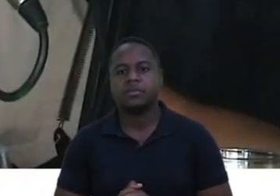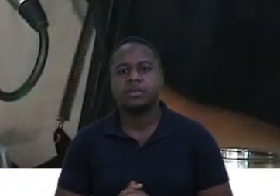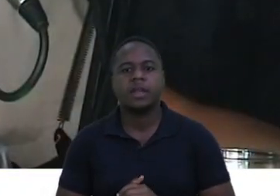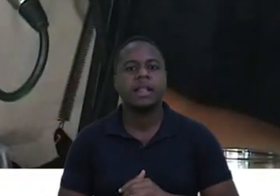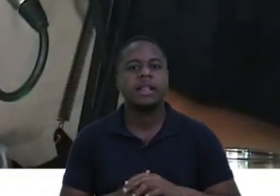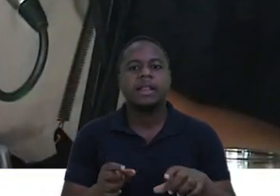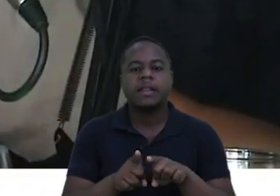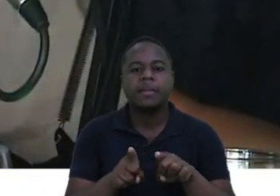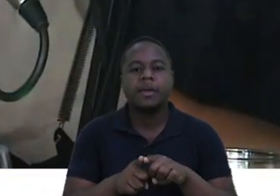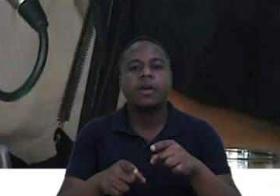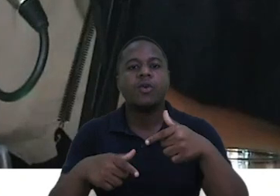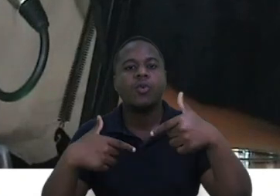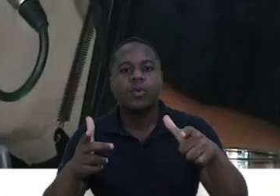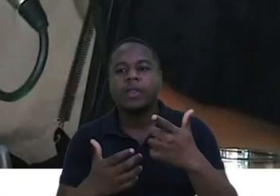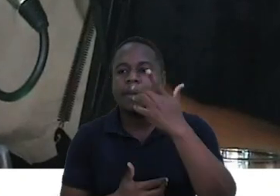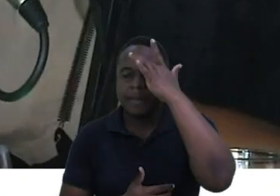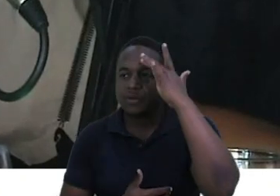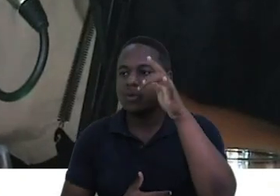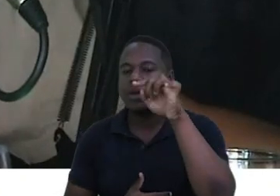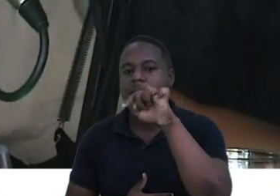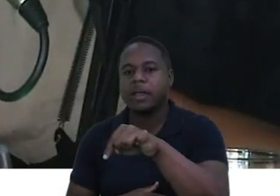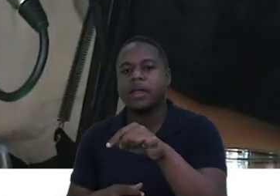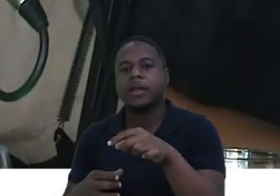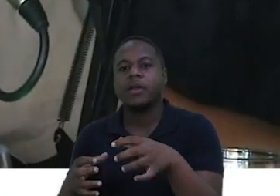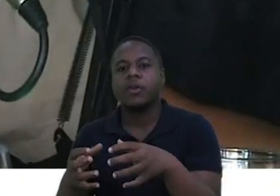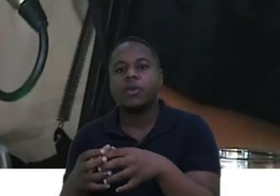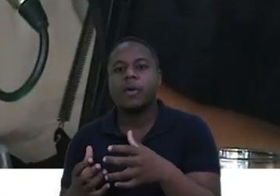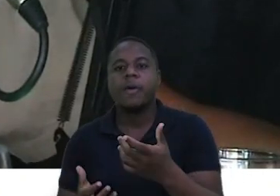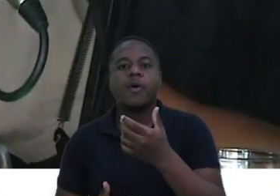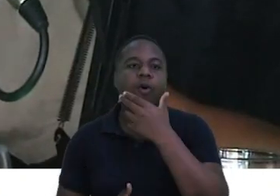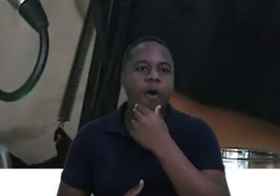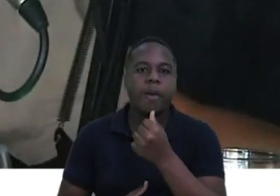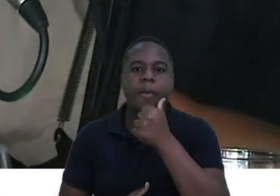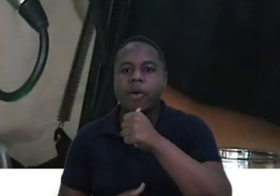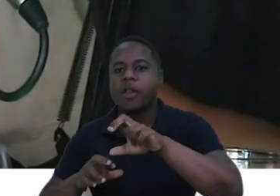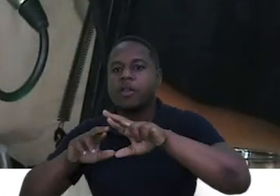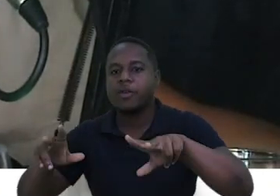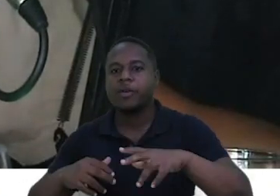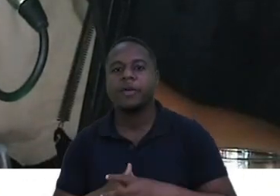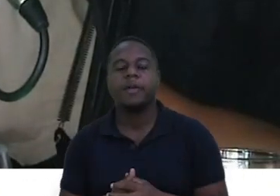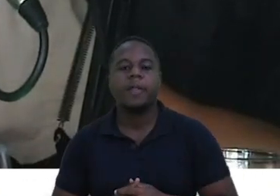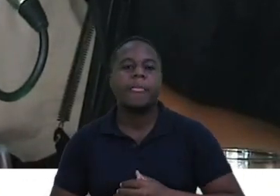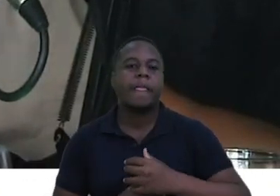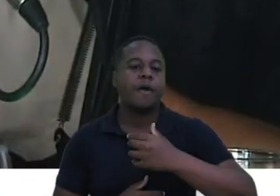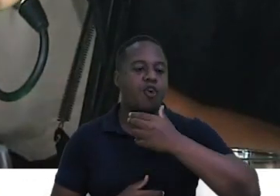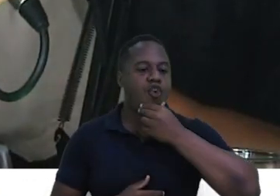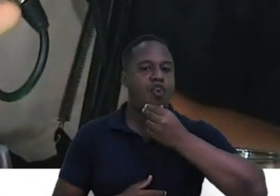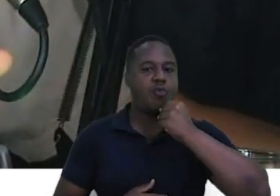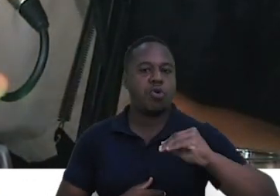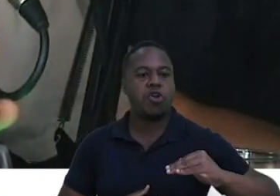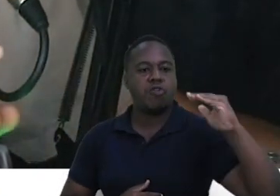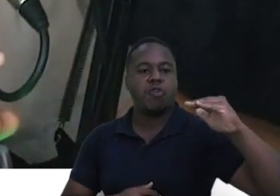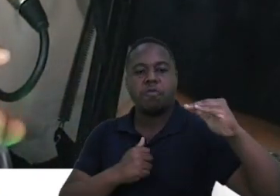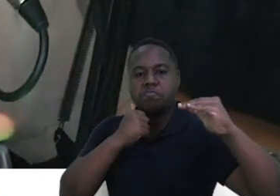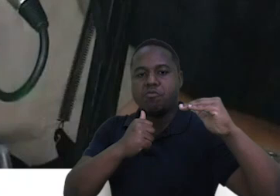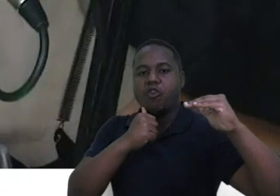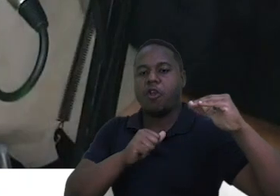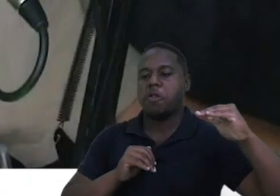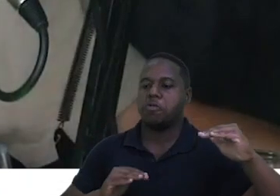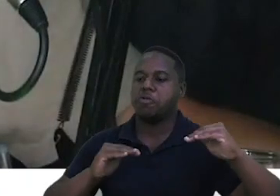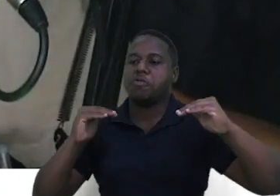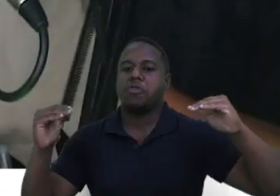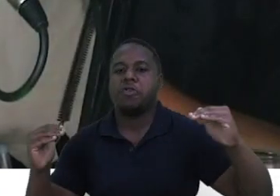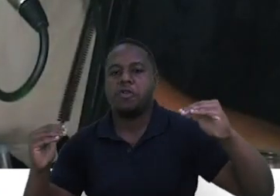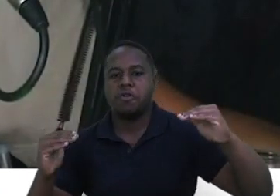A dificuldade que a nossa população ainda tem com relação à diferença de gênero, né? O que é mais para a mulher, o que é para o homem. Então, a gente traz